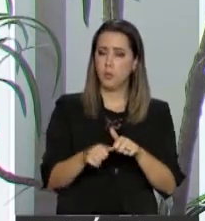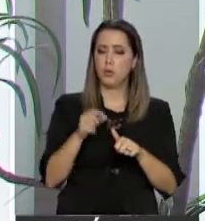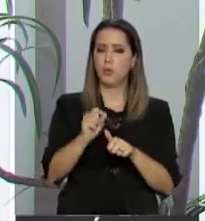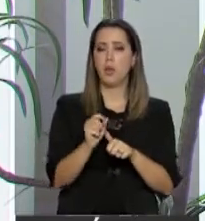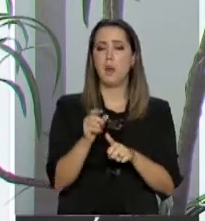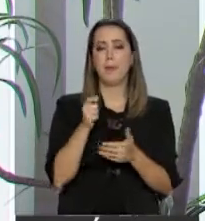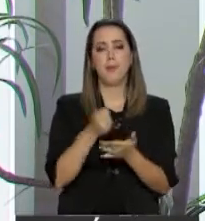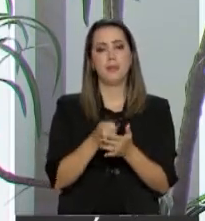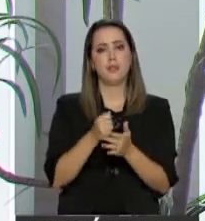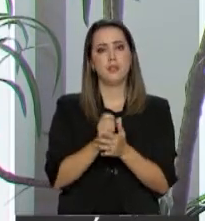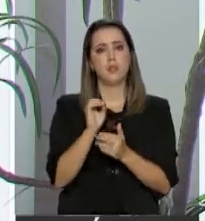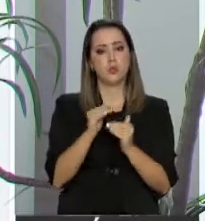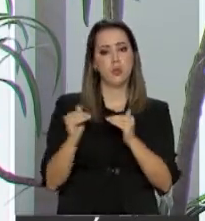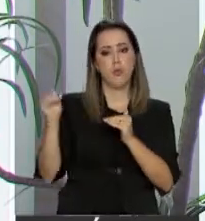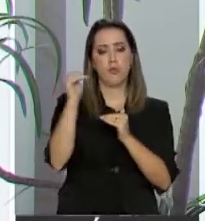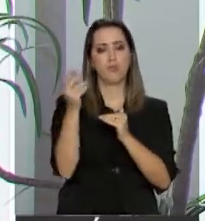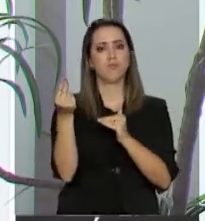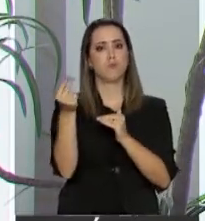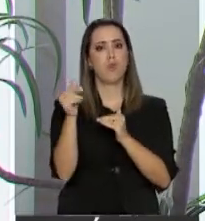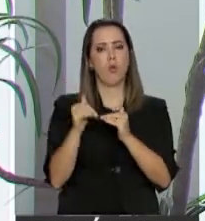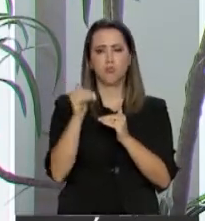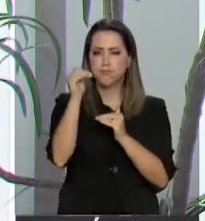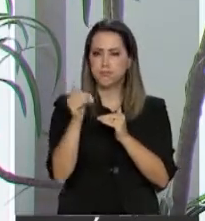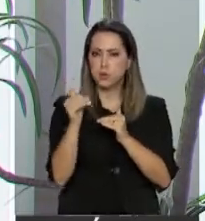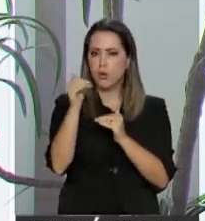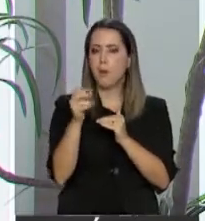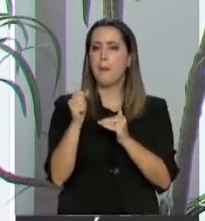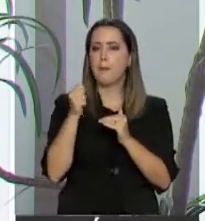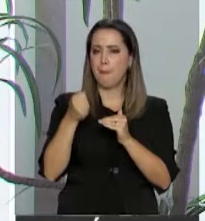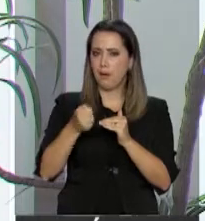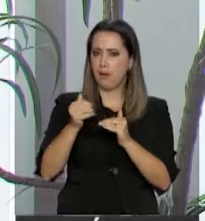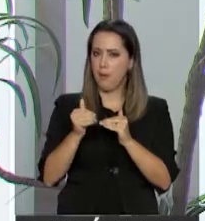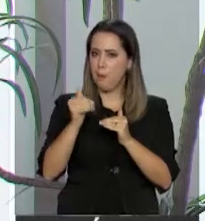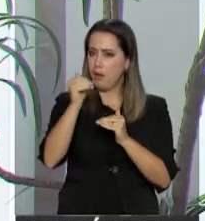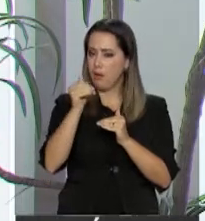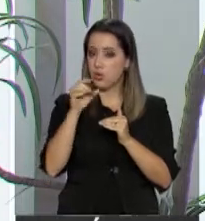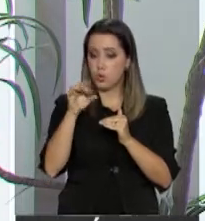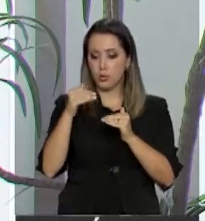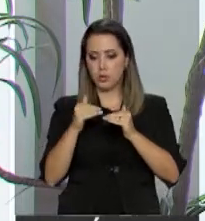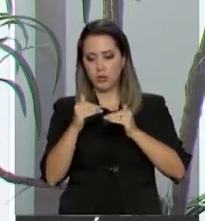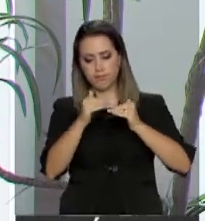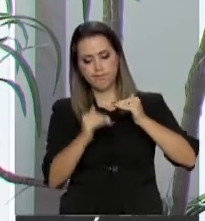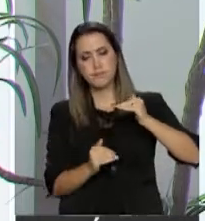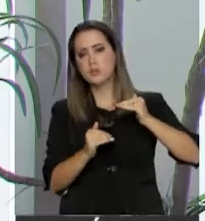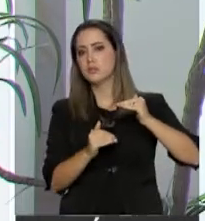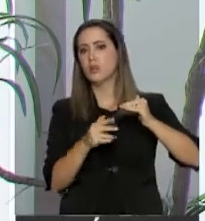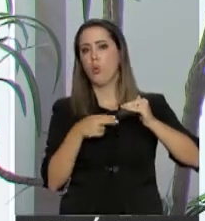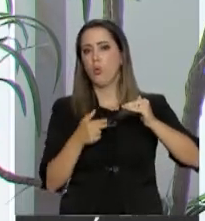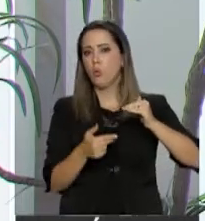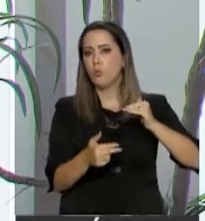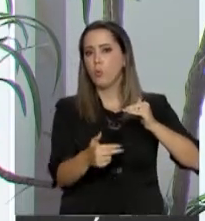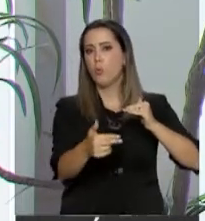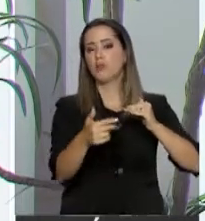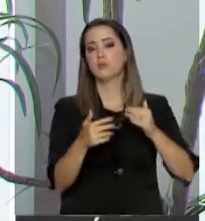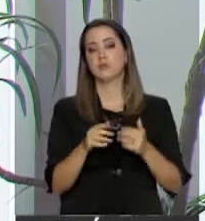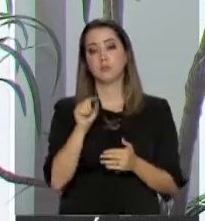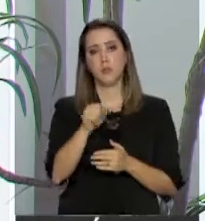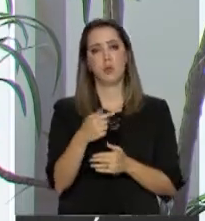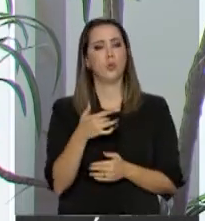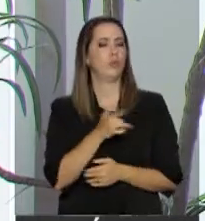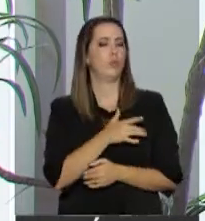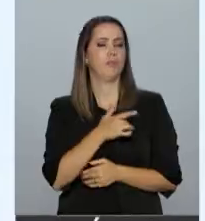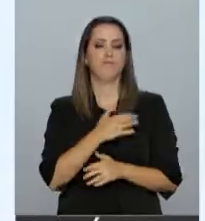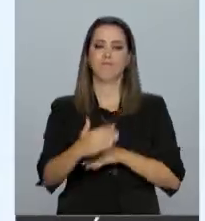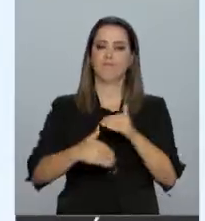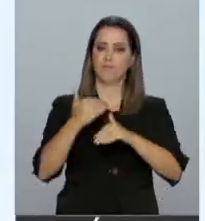continua pagando mesmo é como no imposto de renda isso faz com que ele não tenha medo de